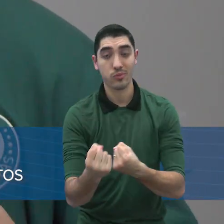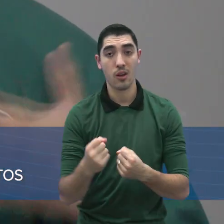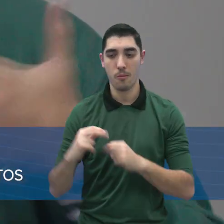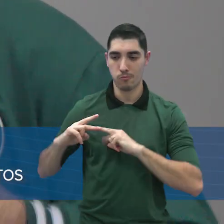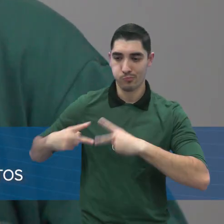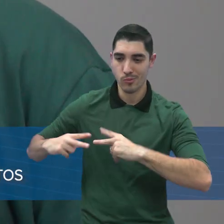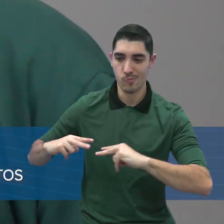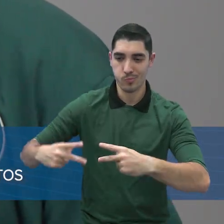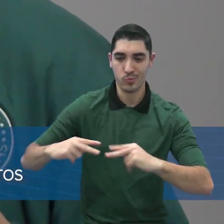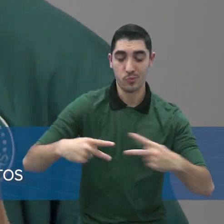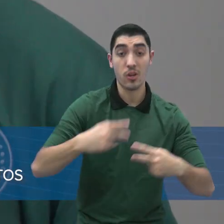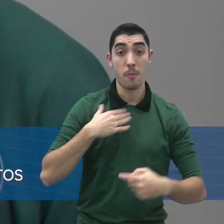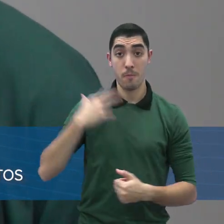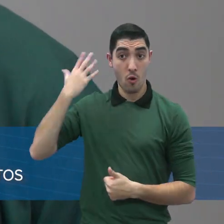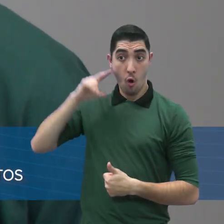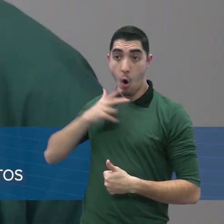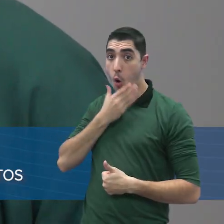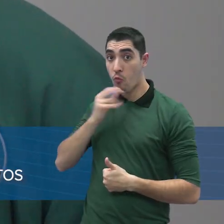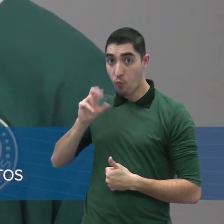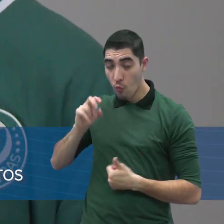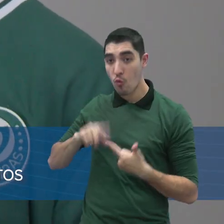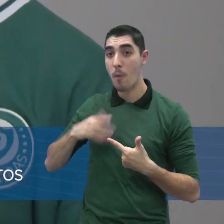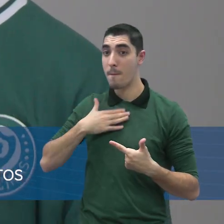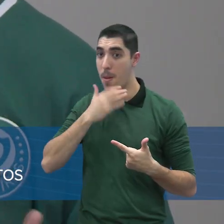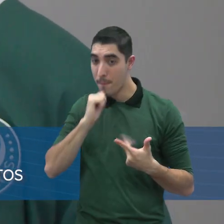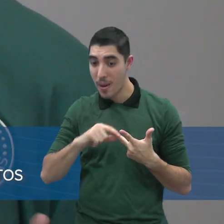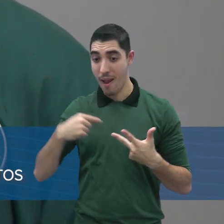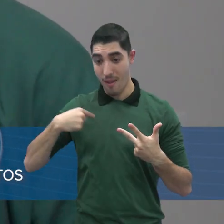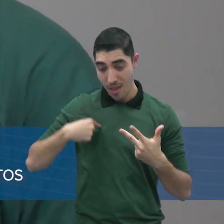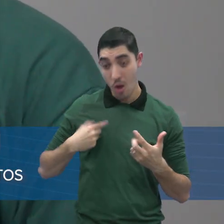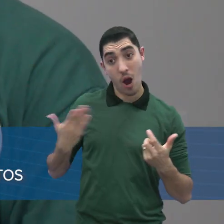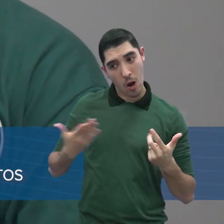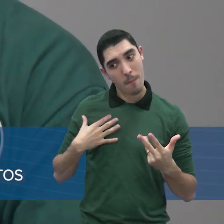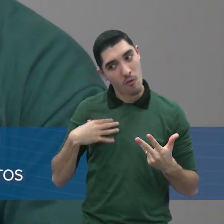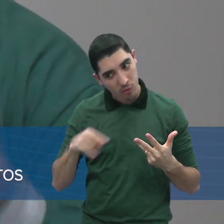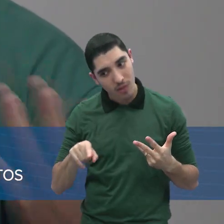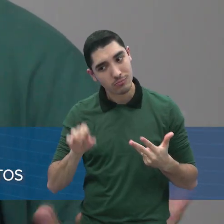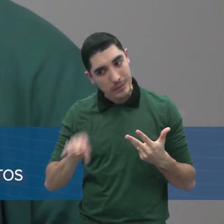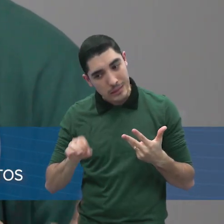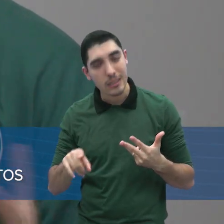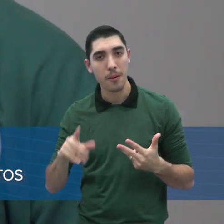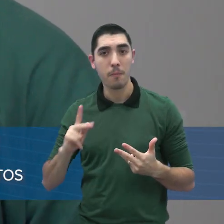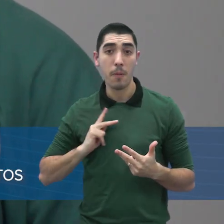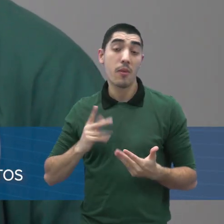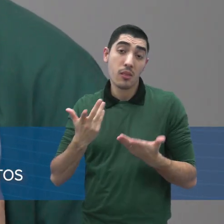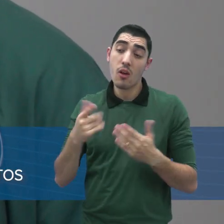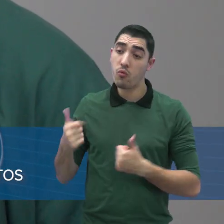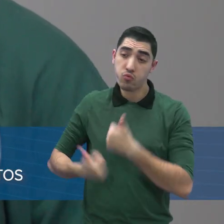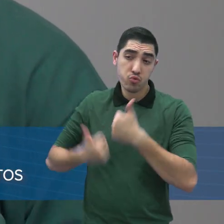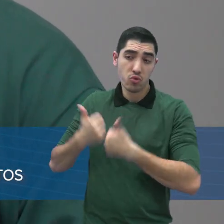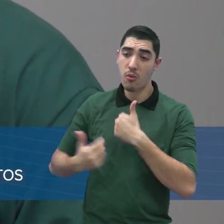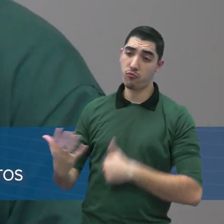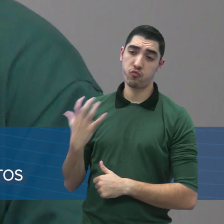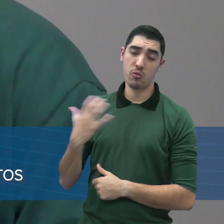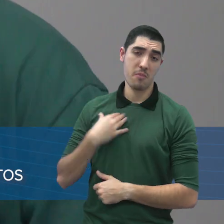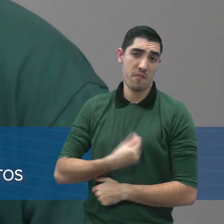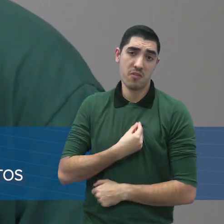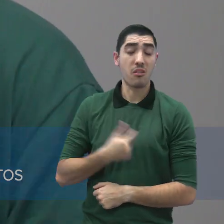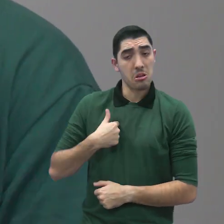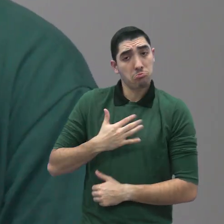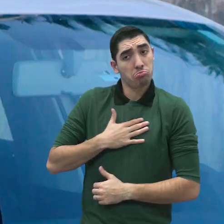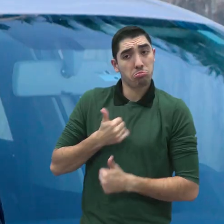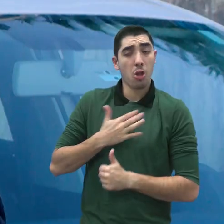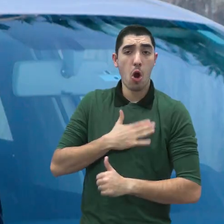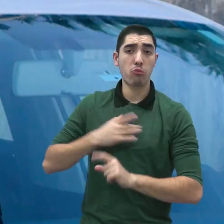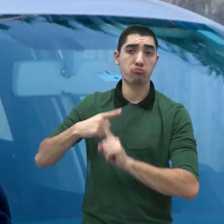pai palmeirense, eu palmeirense, espero manter essa sequência, né? Então eu acho que é assim que o futebol influencia na minha vida, assim que eu acho ele positivo